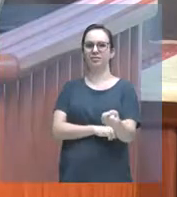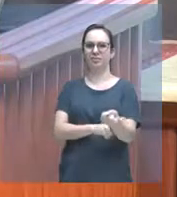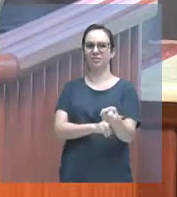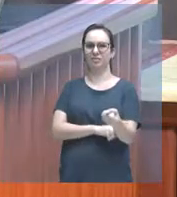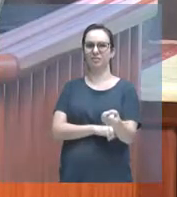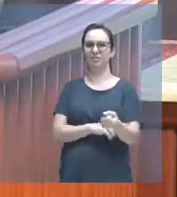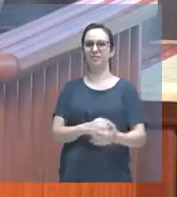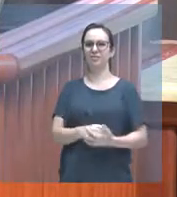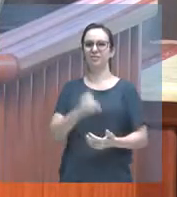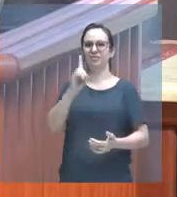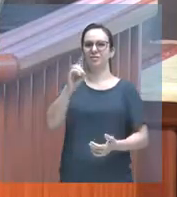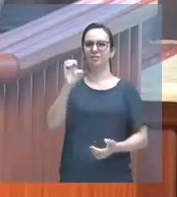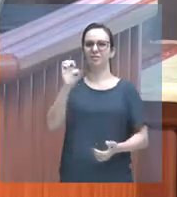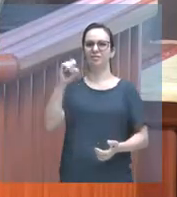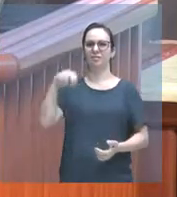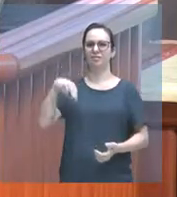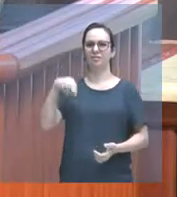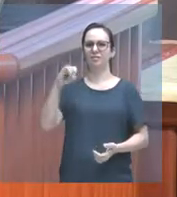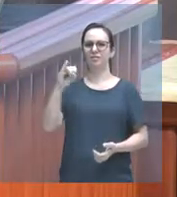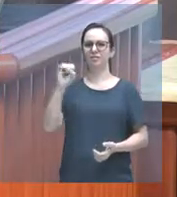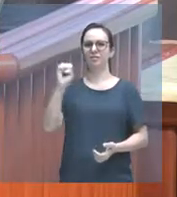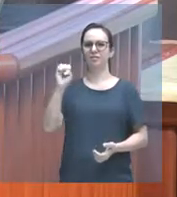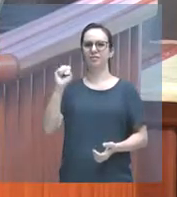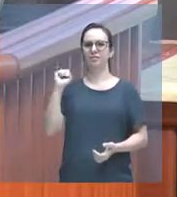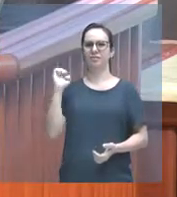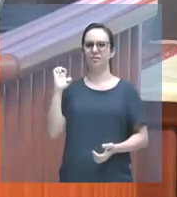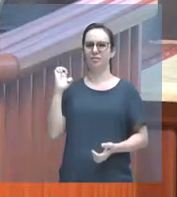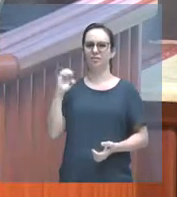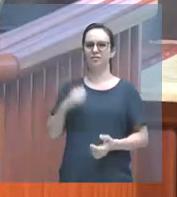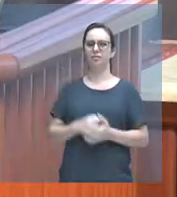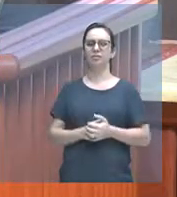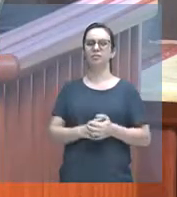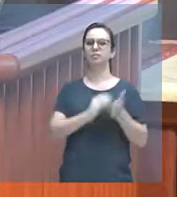Denise, né, ex-secretária de saúde. Então,